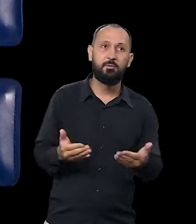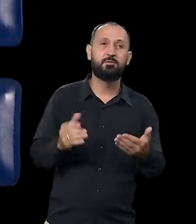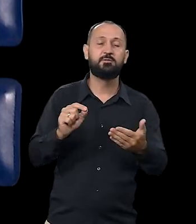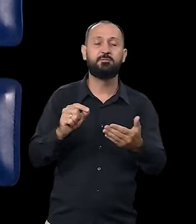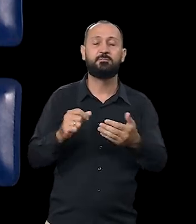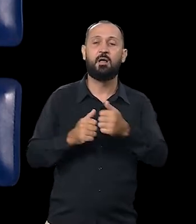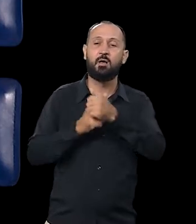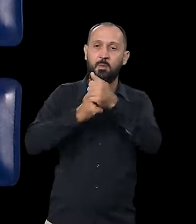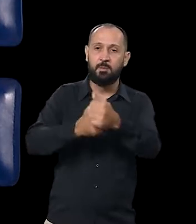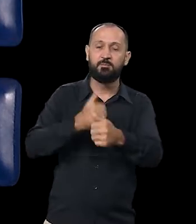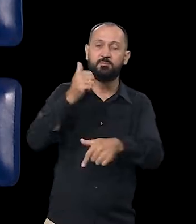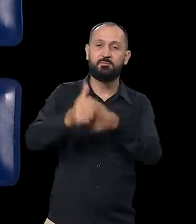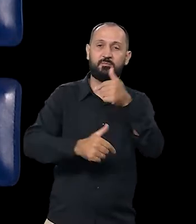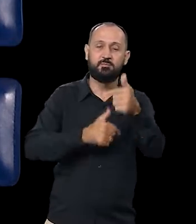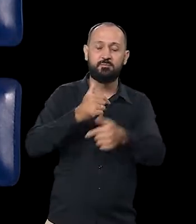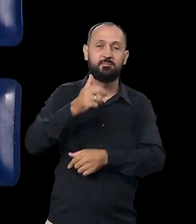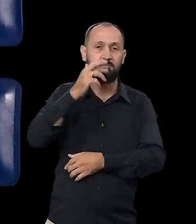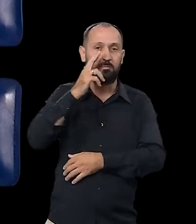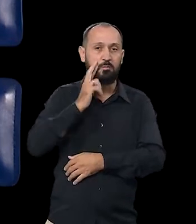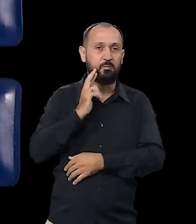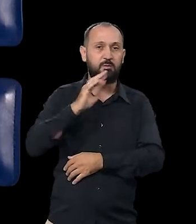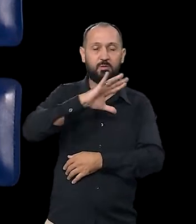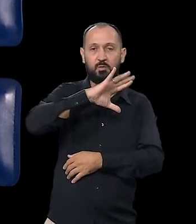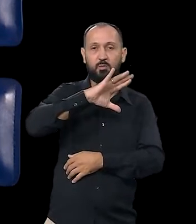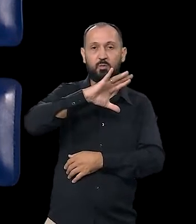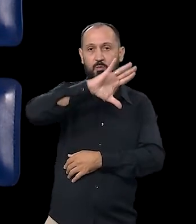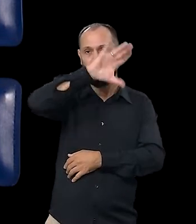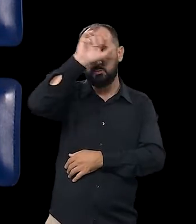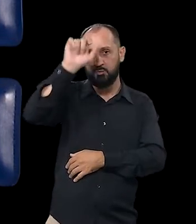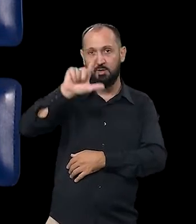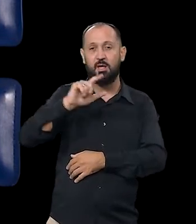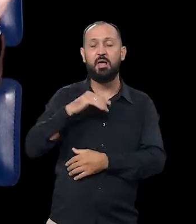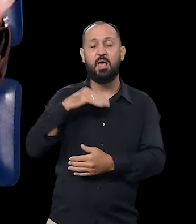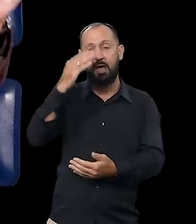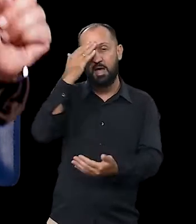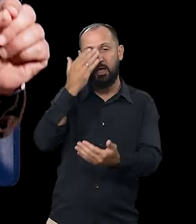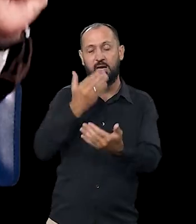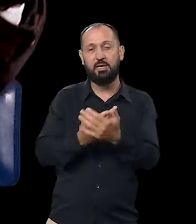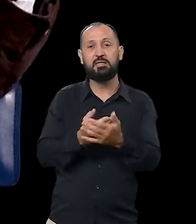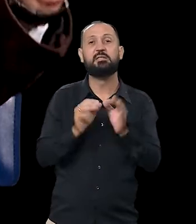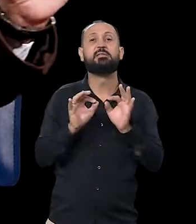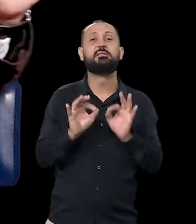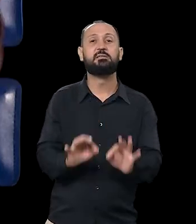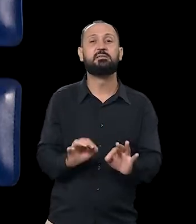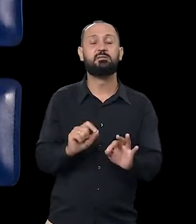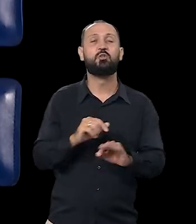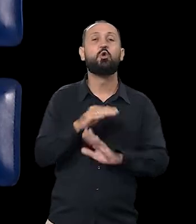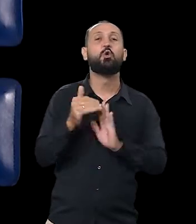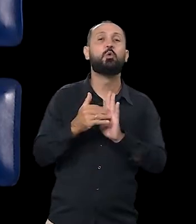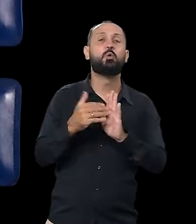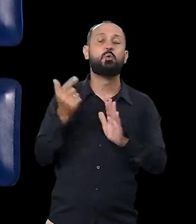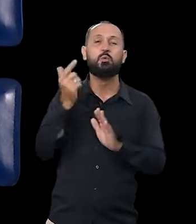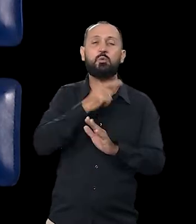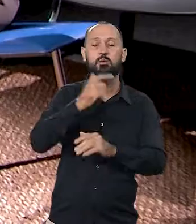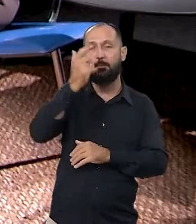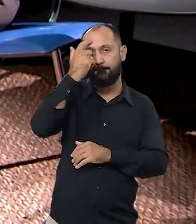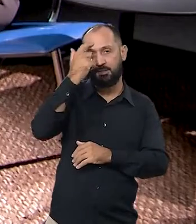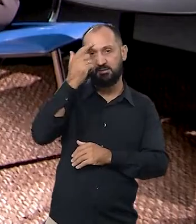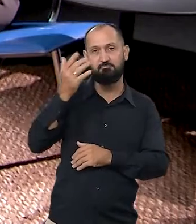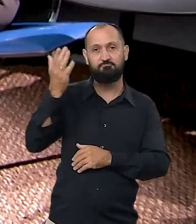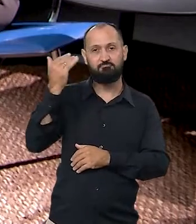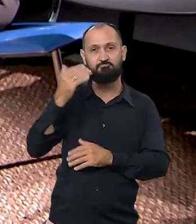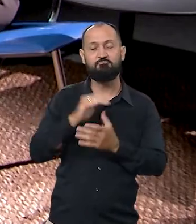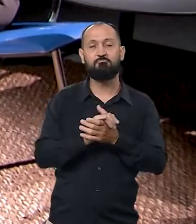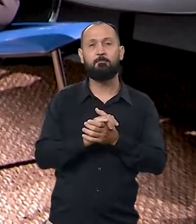hoje acompanhar o trabalho do Riedel no governo do Mato Grosso do Sul é a confirmação e a certeza de tudo aquilo